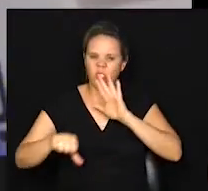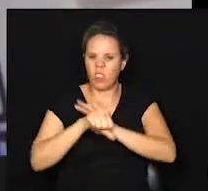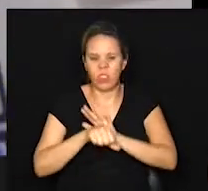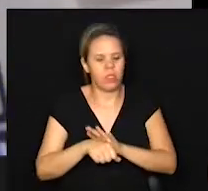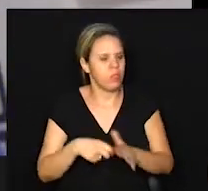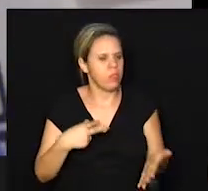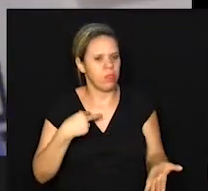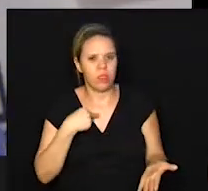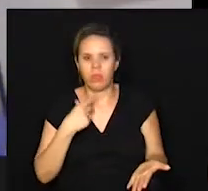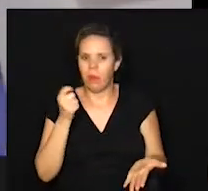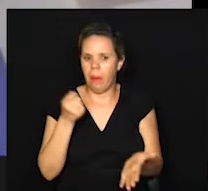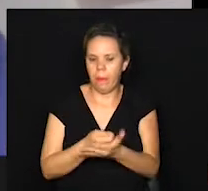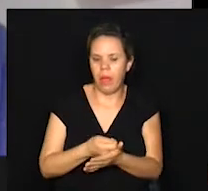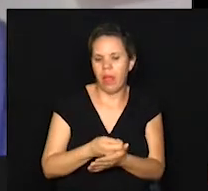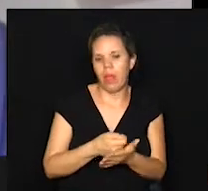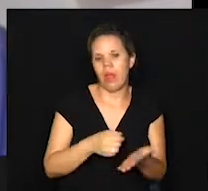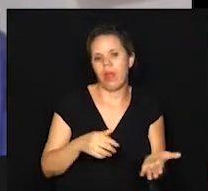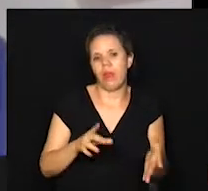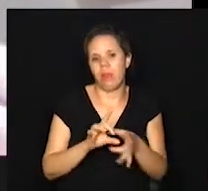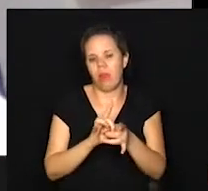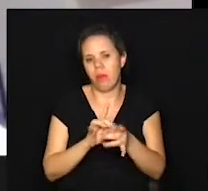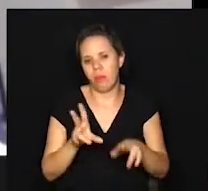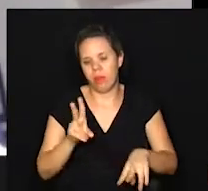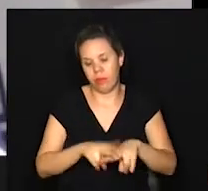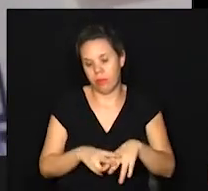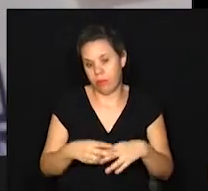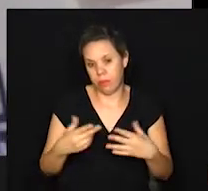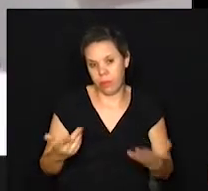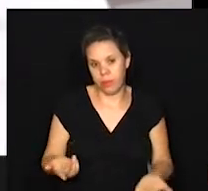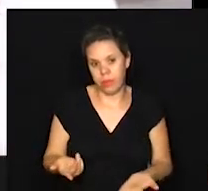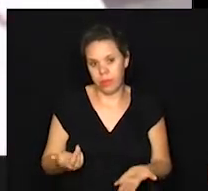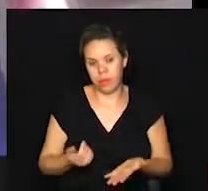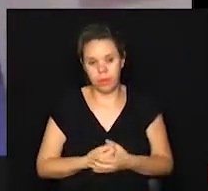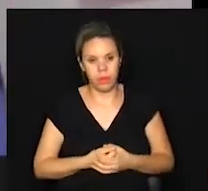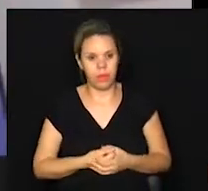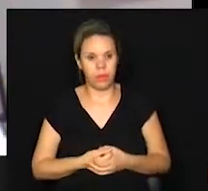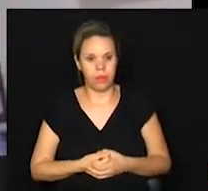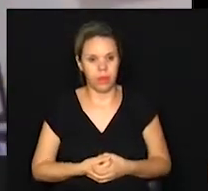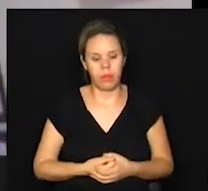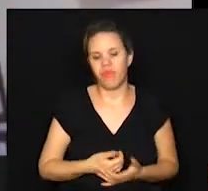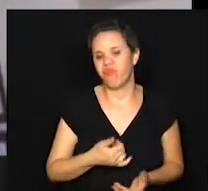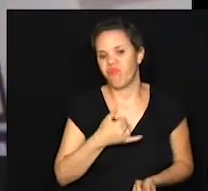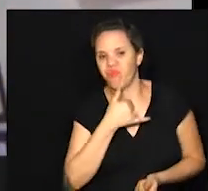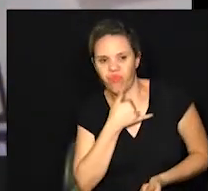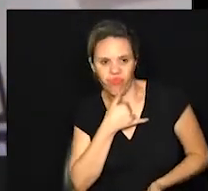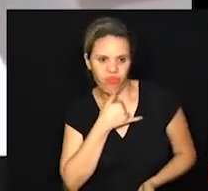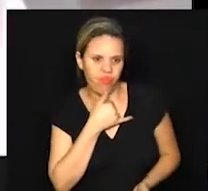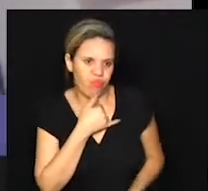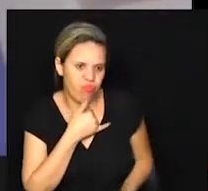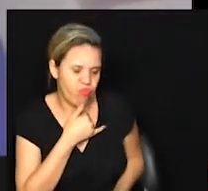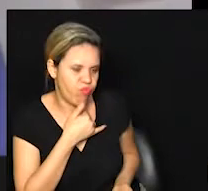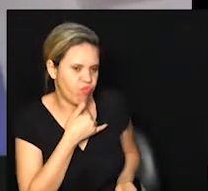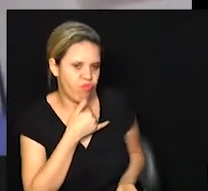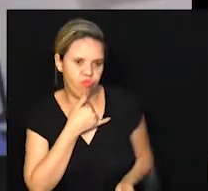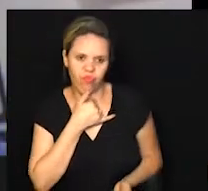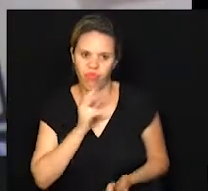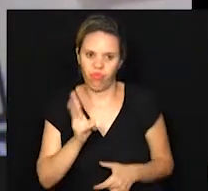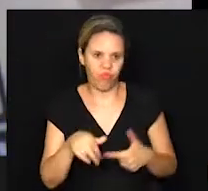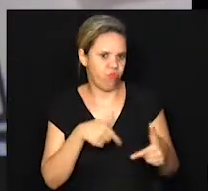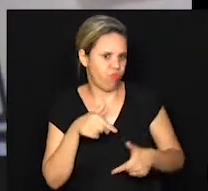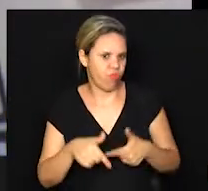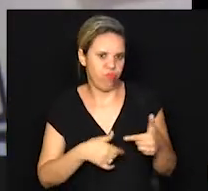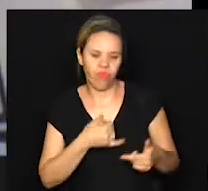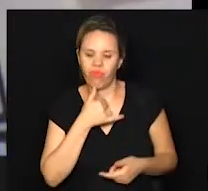inclusive, né, diga-se de passagem. Então, é uma profunda tristeza não poder continuar as minhas atividades, é uma